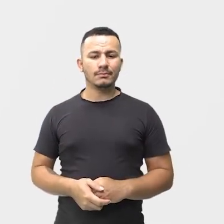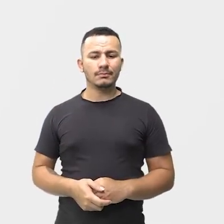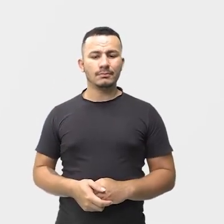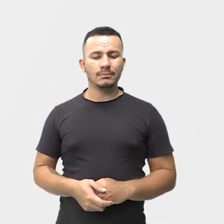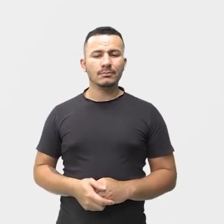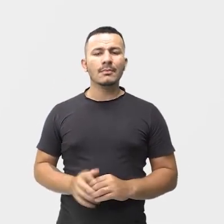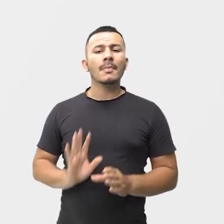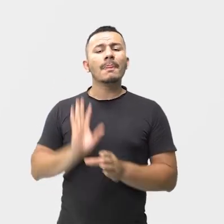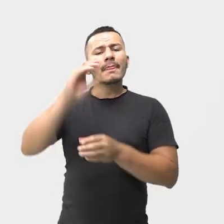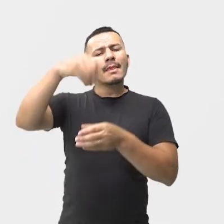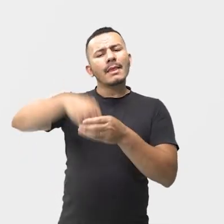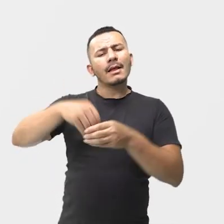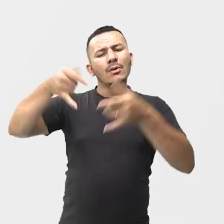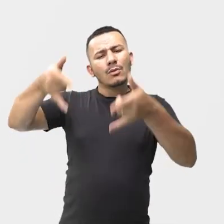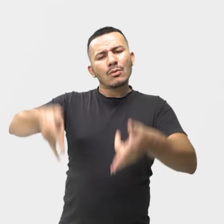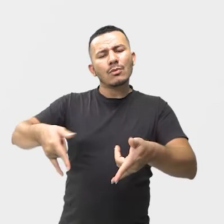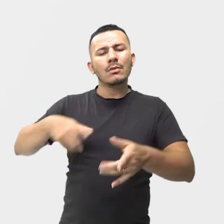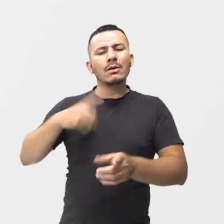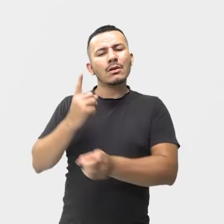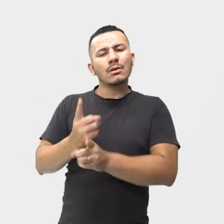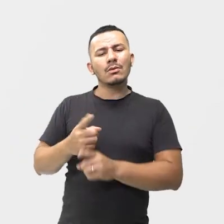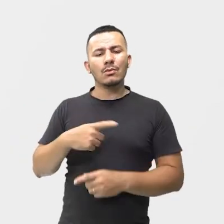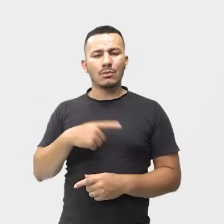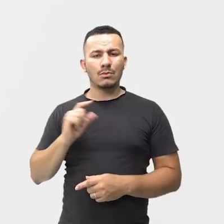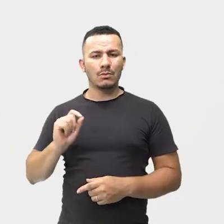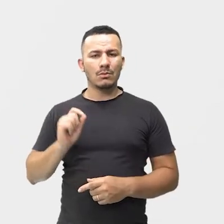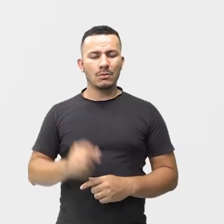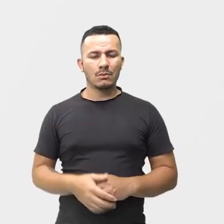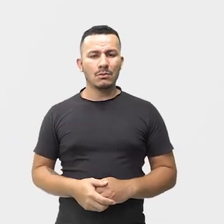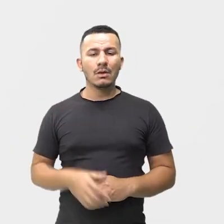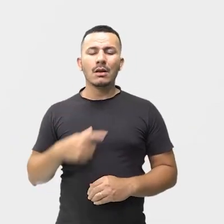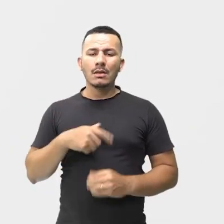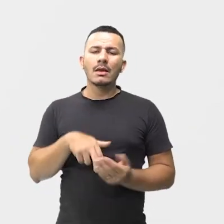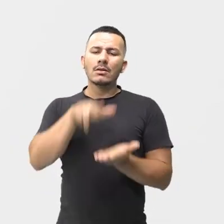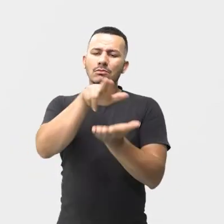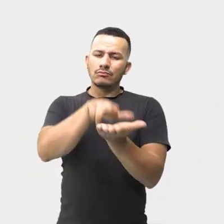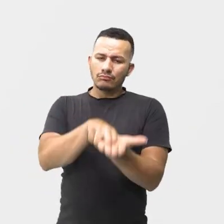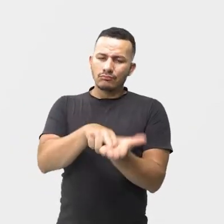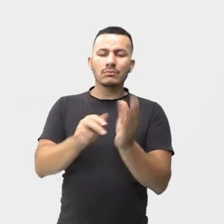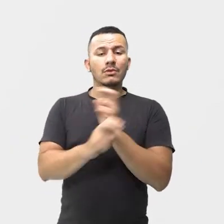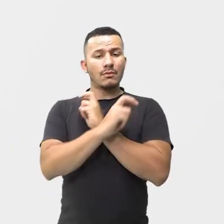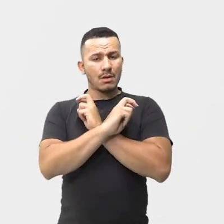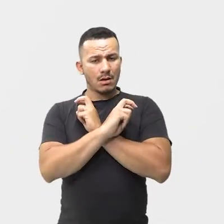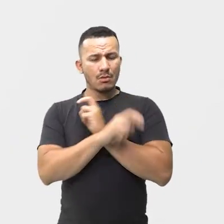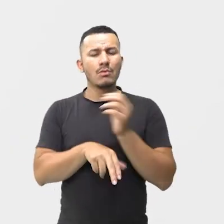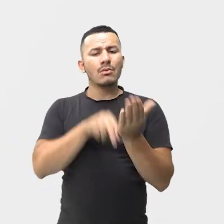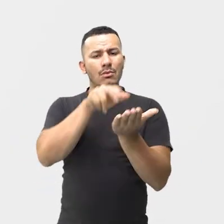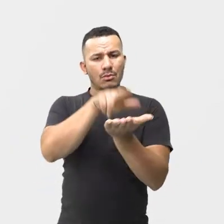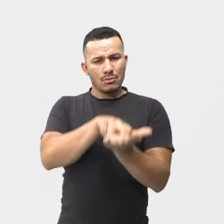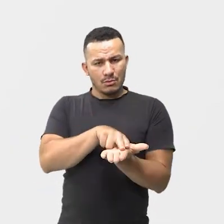tinha nesses túmulos aí? Então, tá o corpo, né, dos faraós, aí tem o